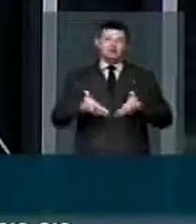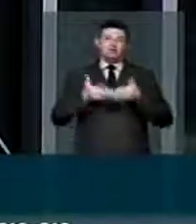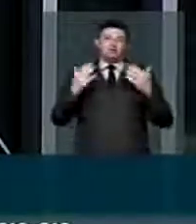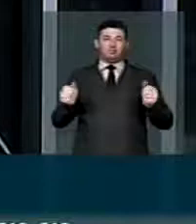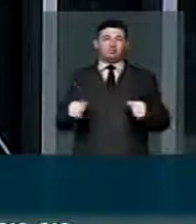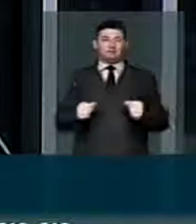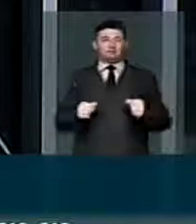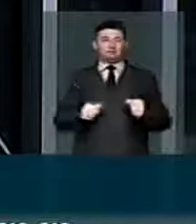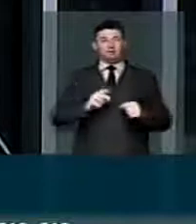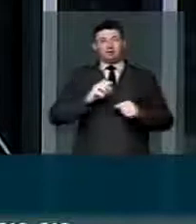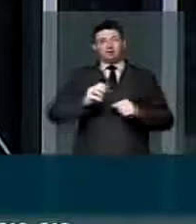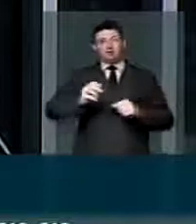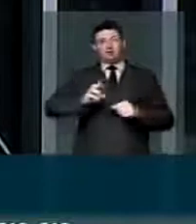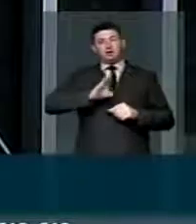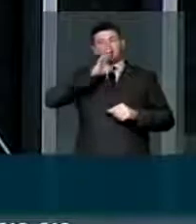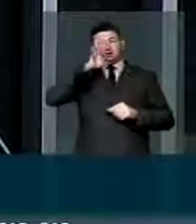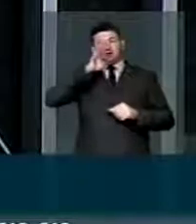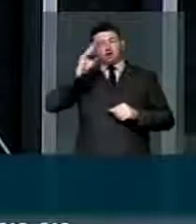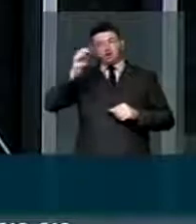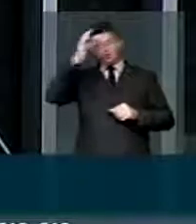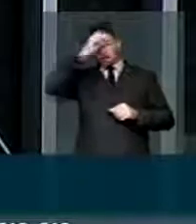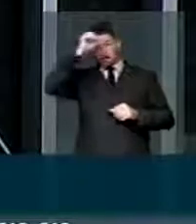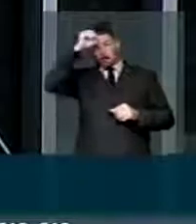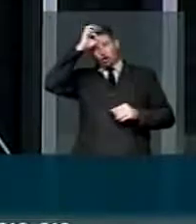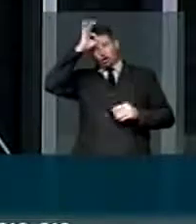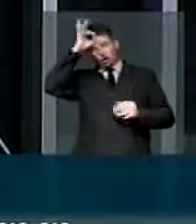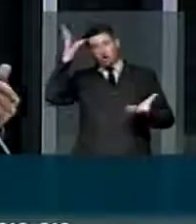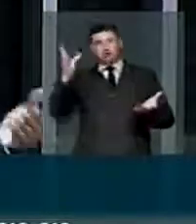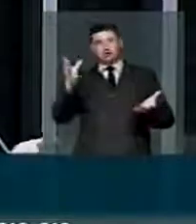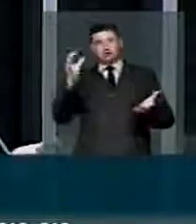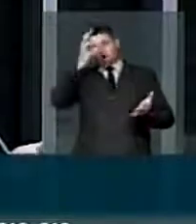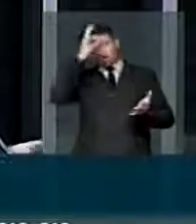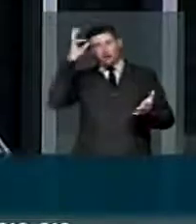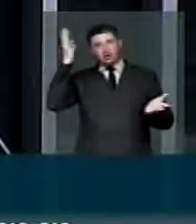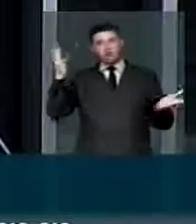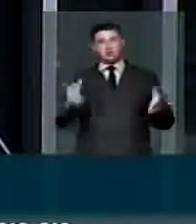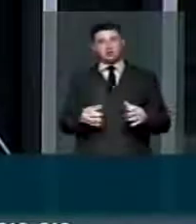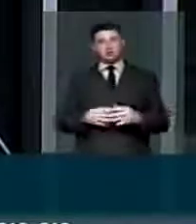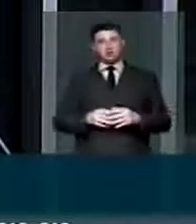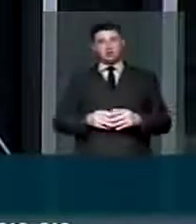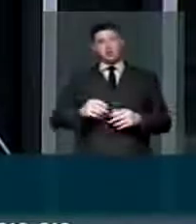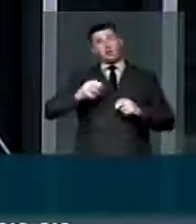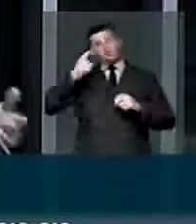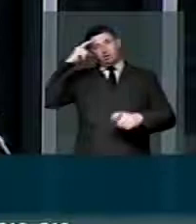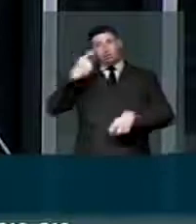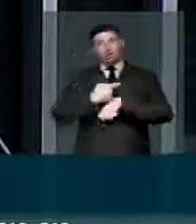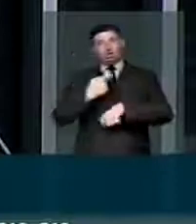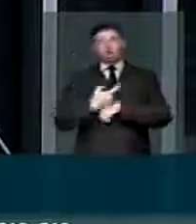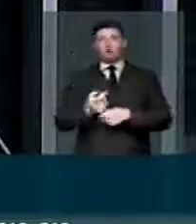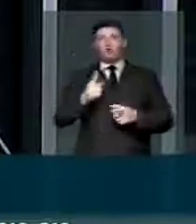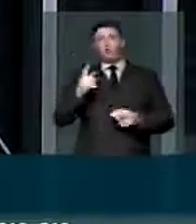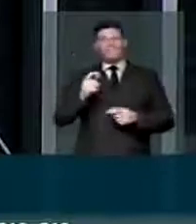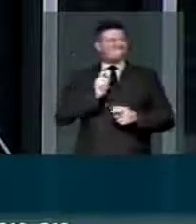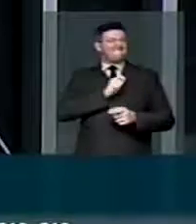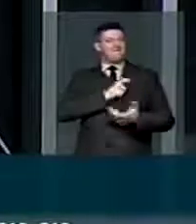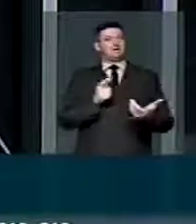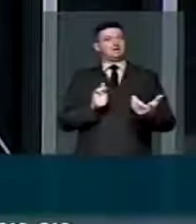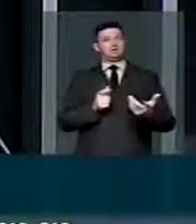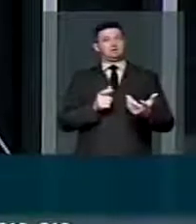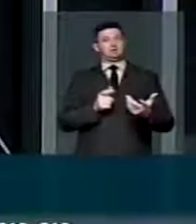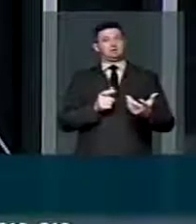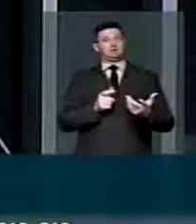fazê-lo ou por ignorância, ou por má-fé, ou uma combinação de ignorância ou má-fé. Ou